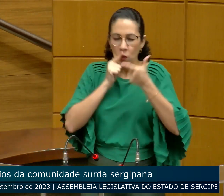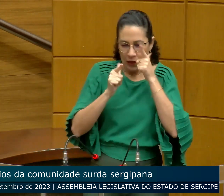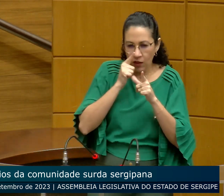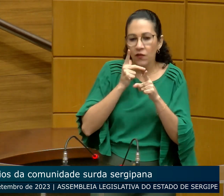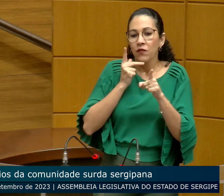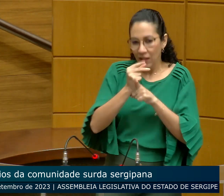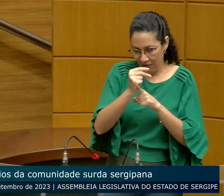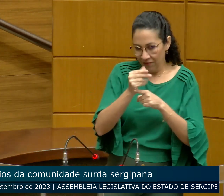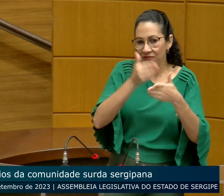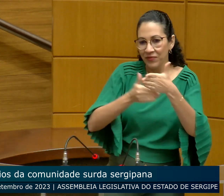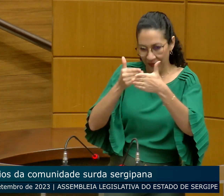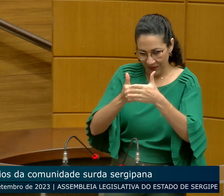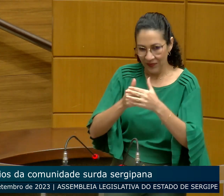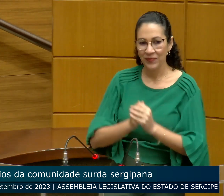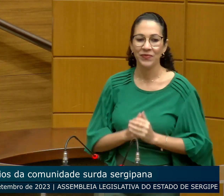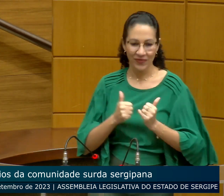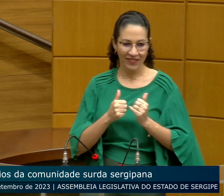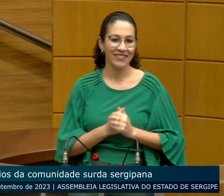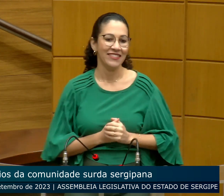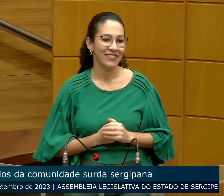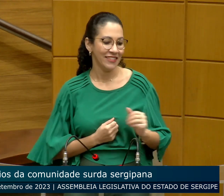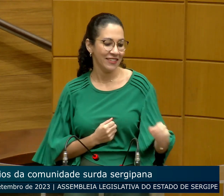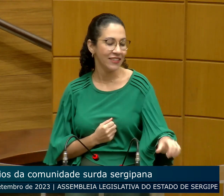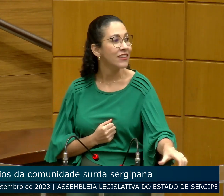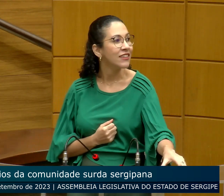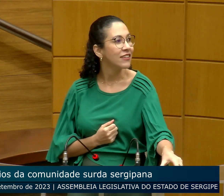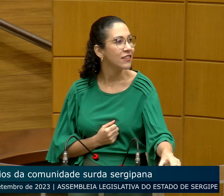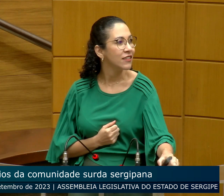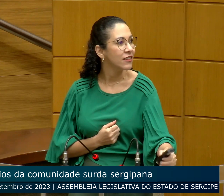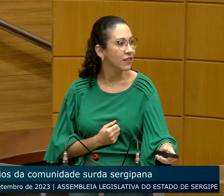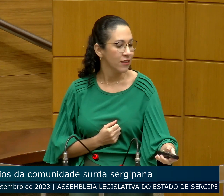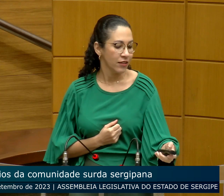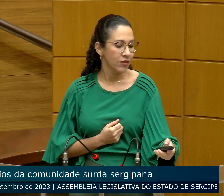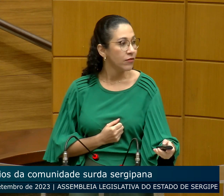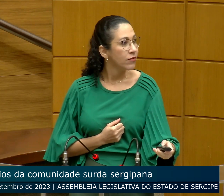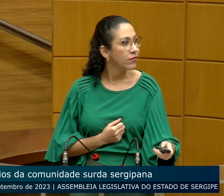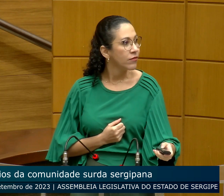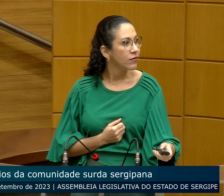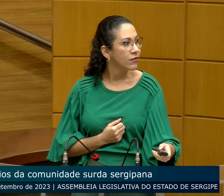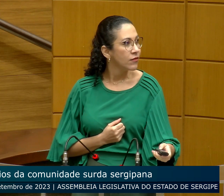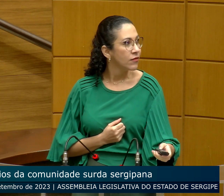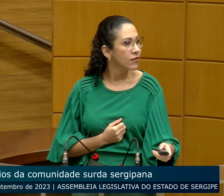na comunicação entre o surdo e a sociedade. Né, e precisamos vencer essa barreira.